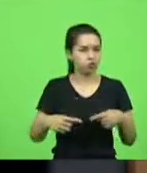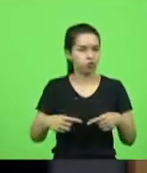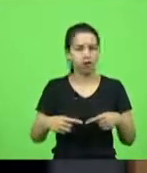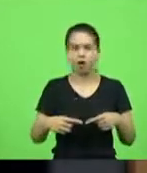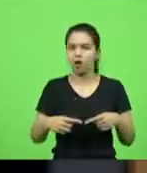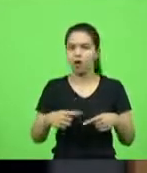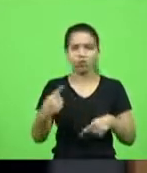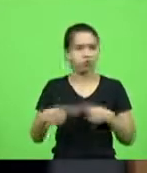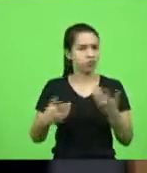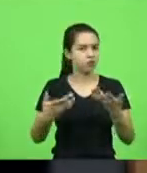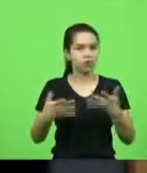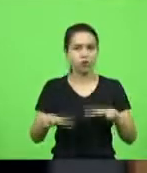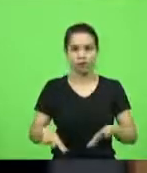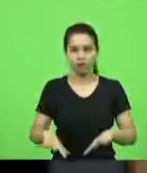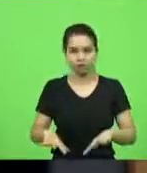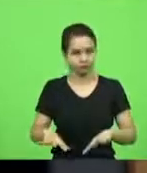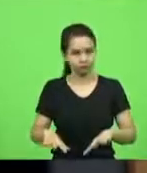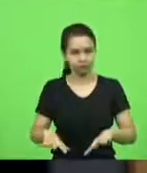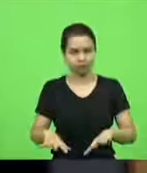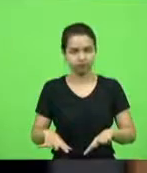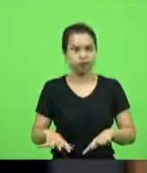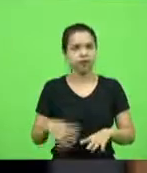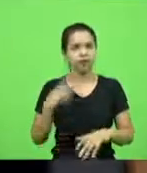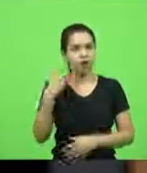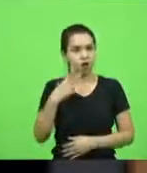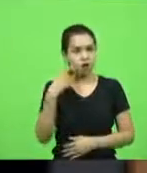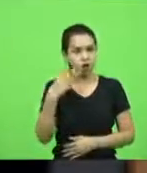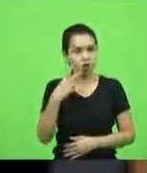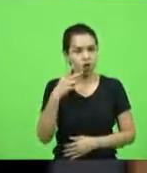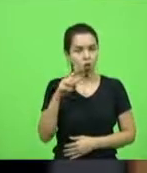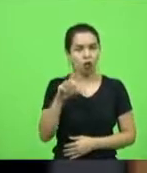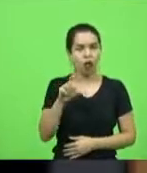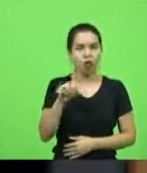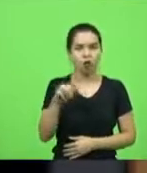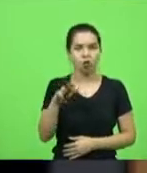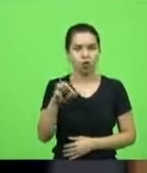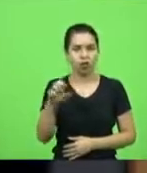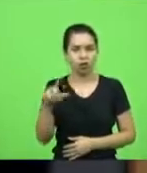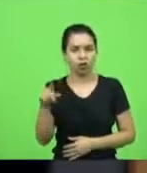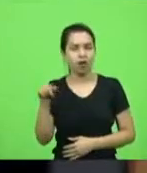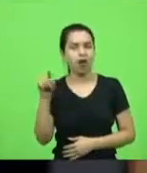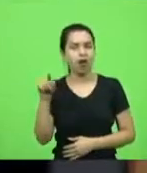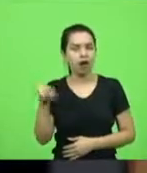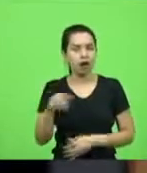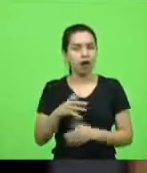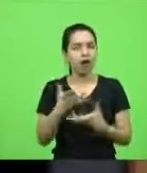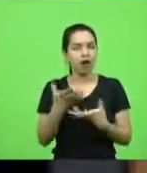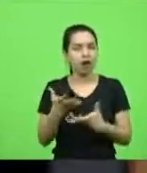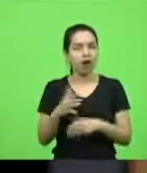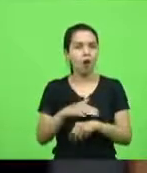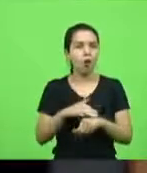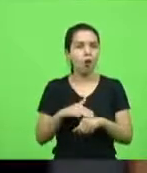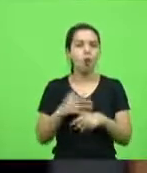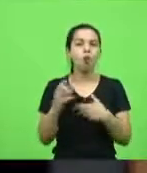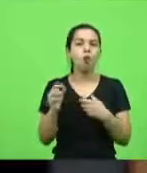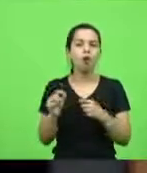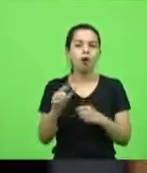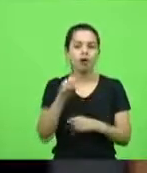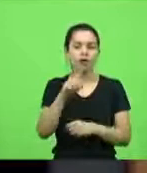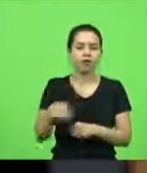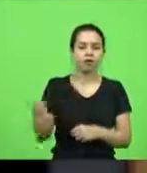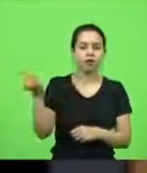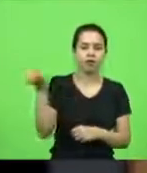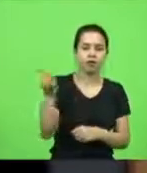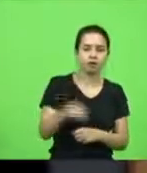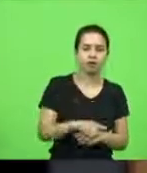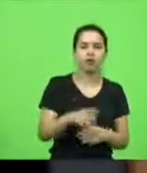os vereadores de Lauro Miller entrar em contato comigo e disseram o que que eu posso fazer nos ajudem a derrubar o veto